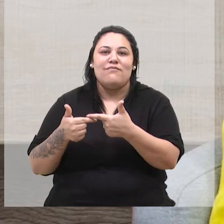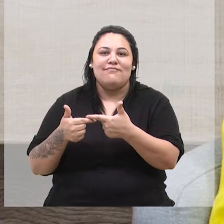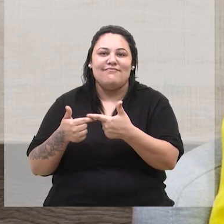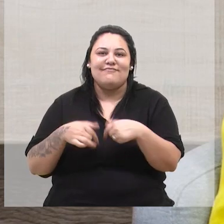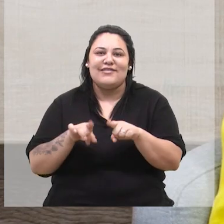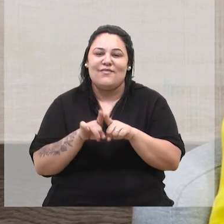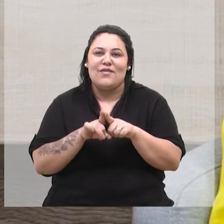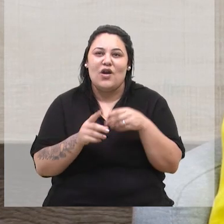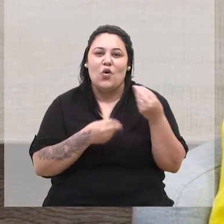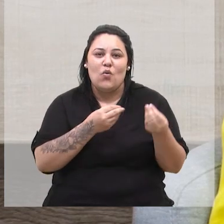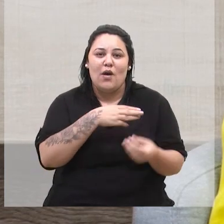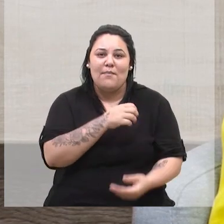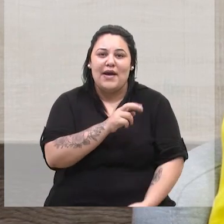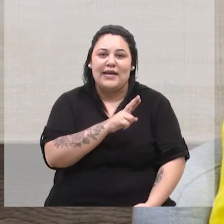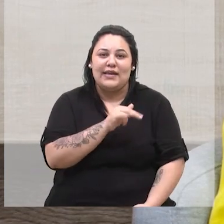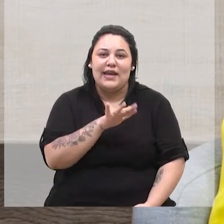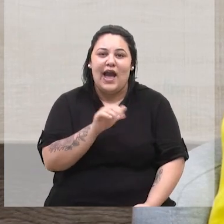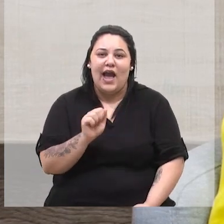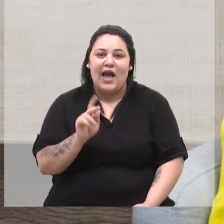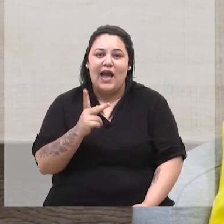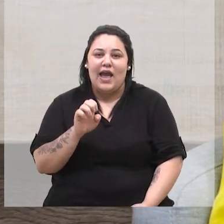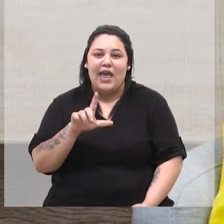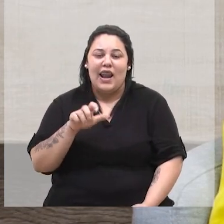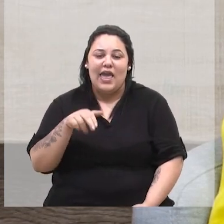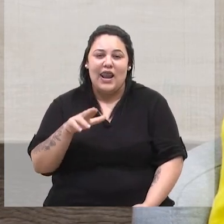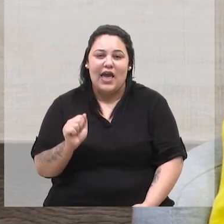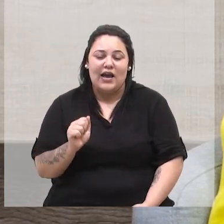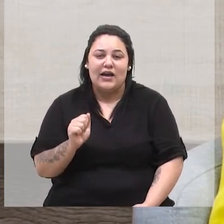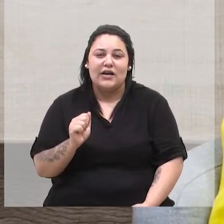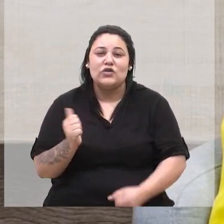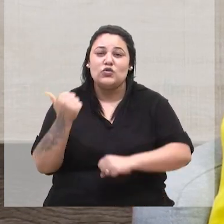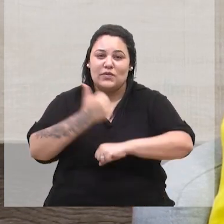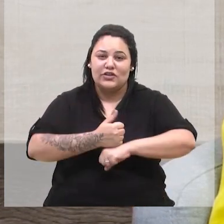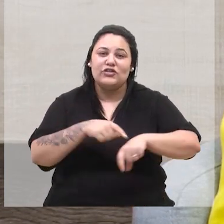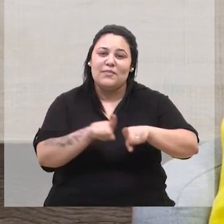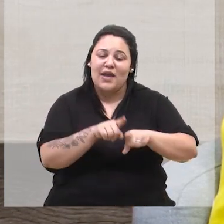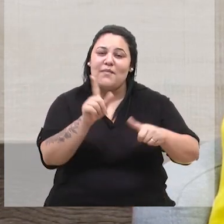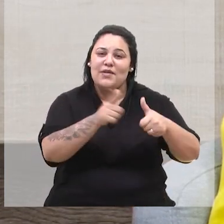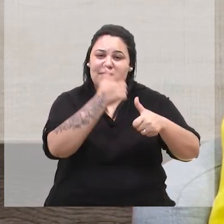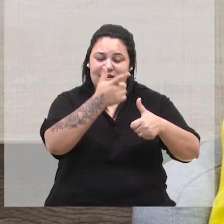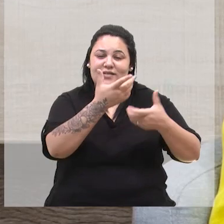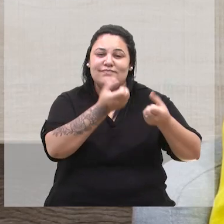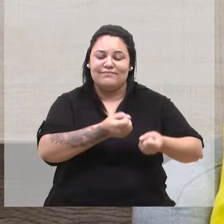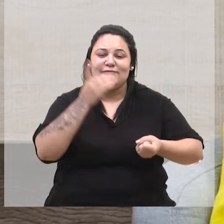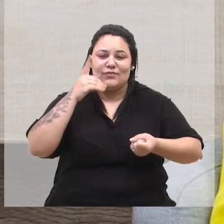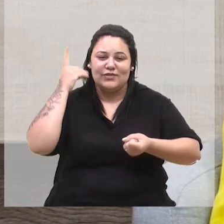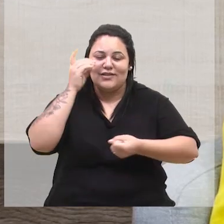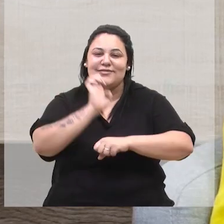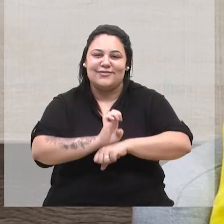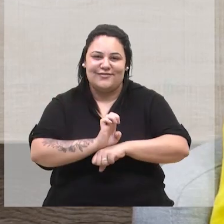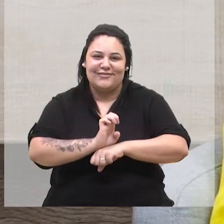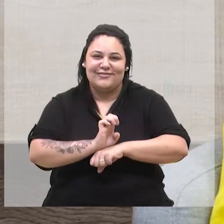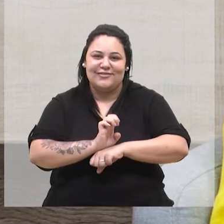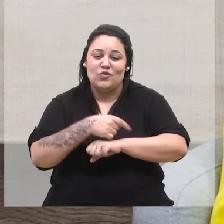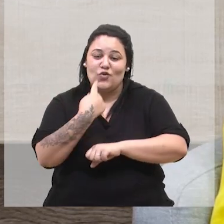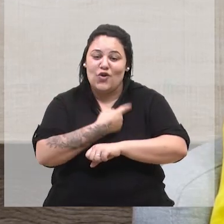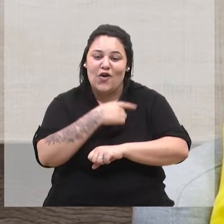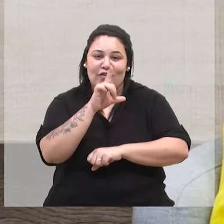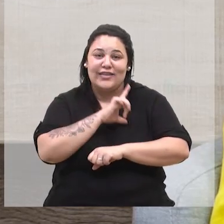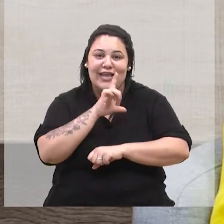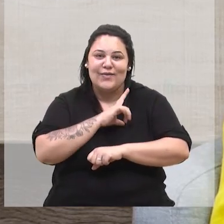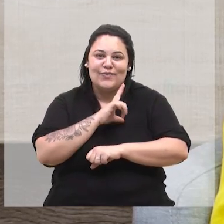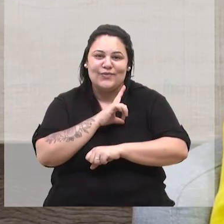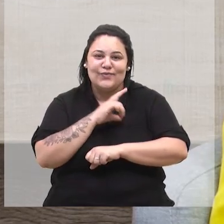E assim como a Maria Helena Sartori, como suplente, também foi a primeira que assumiu como deputada estadual. Então, nós temos uma